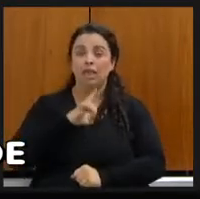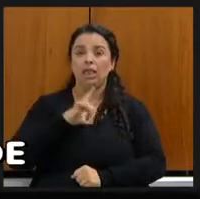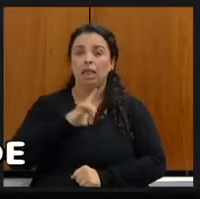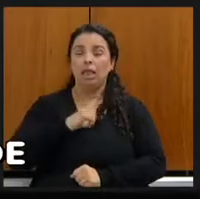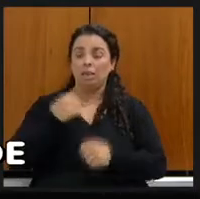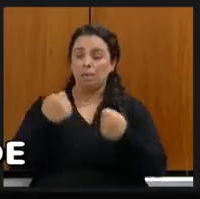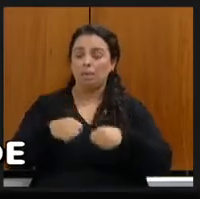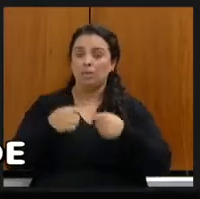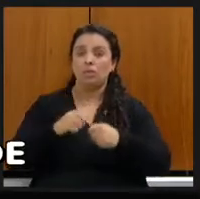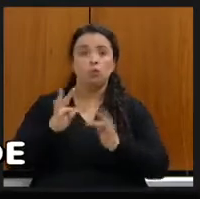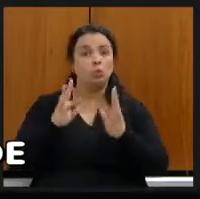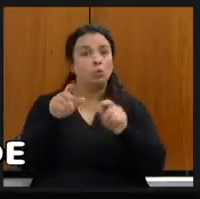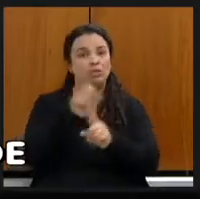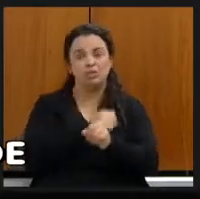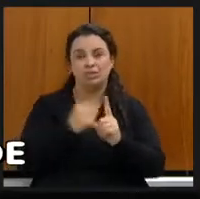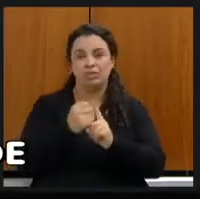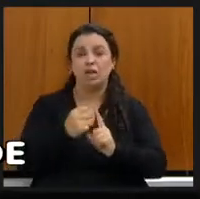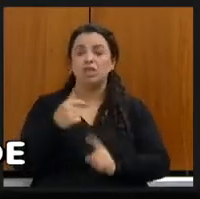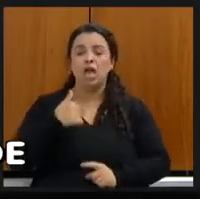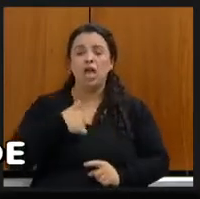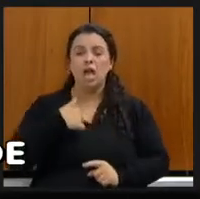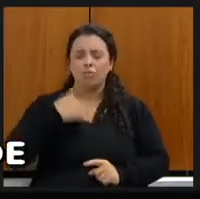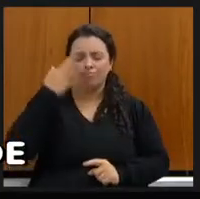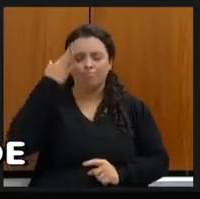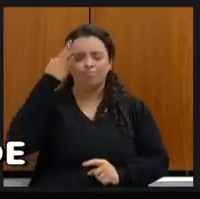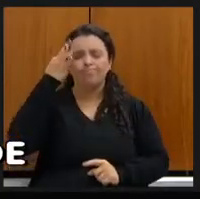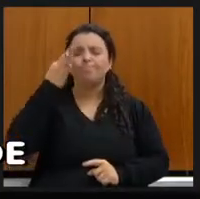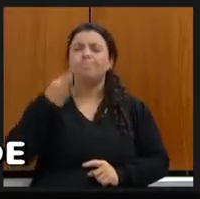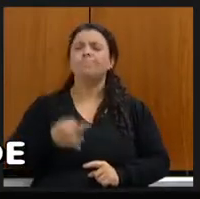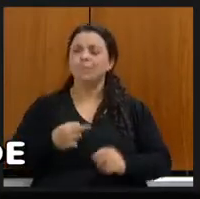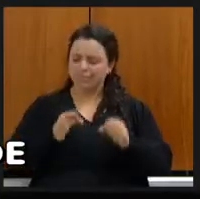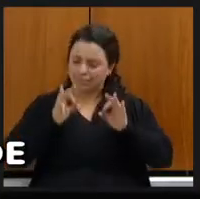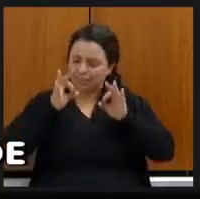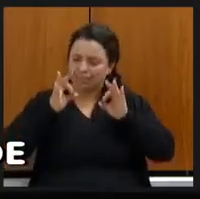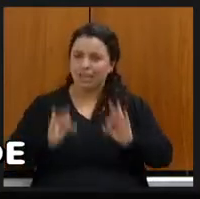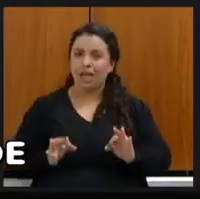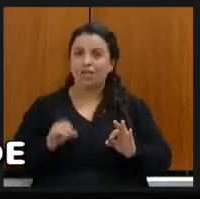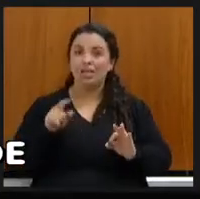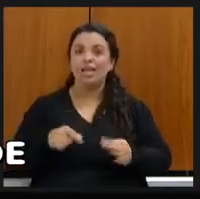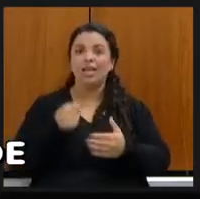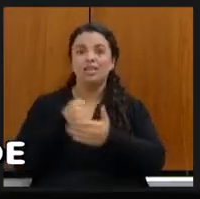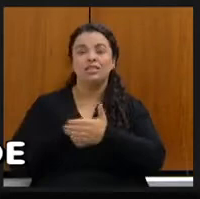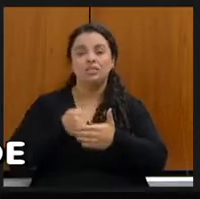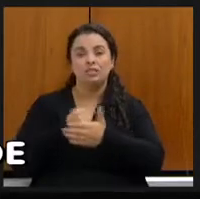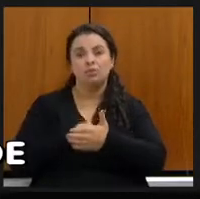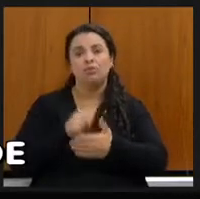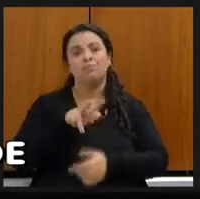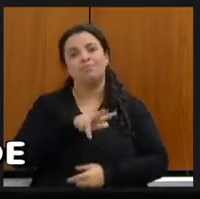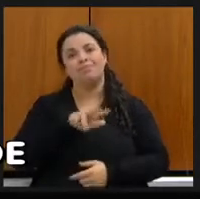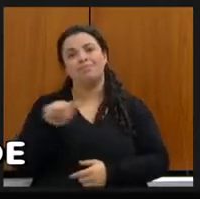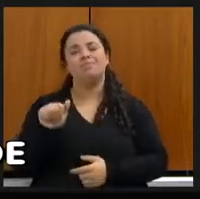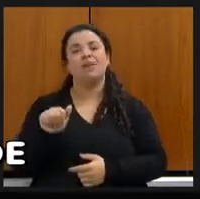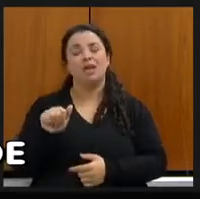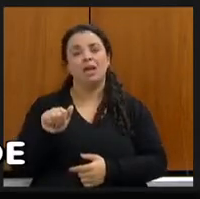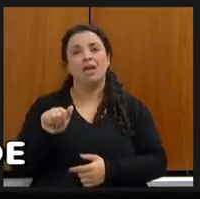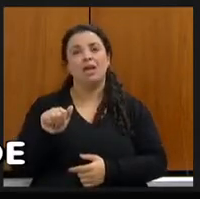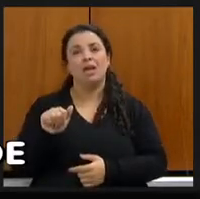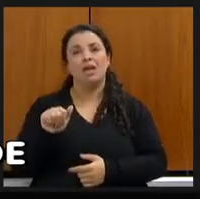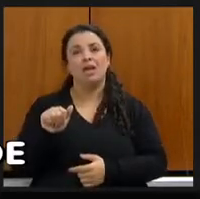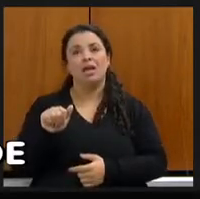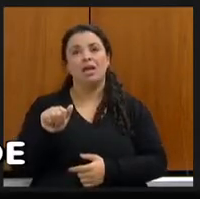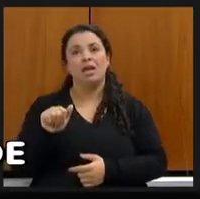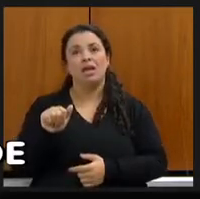eu tenho mais Total convicção de que essa luta implicará a justiça